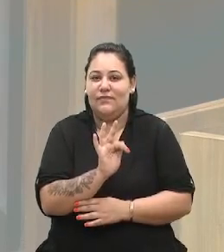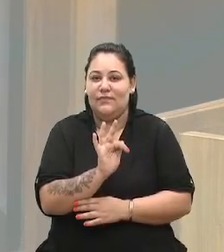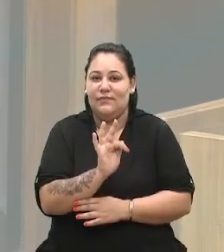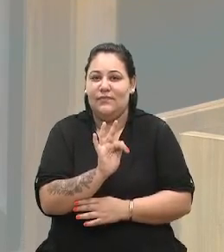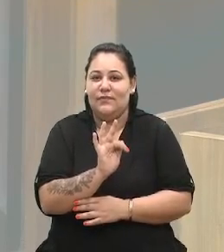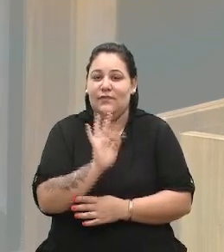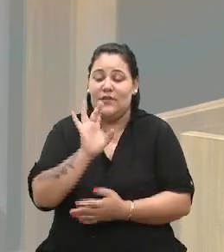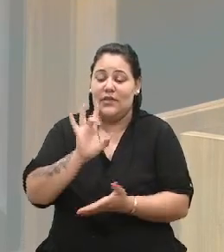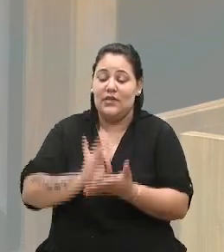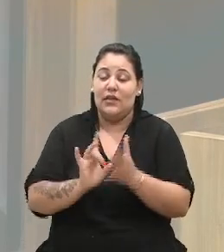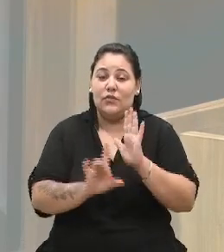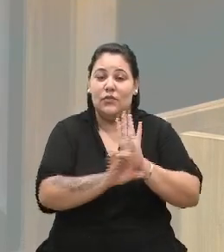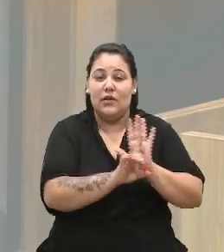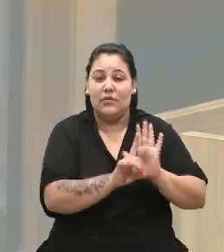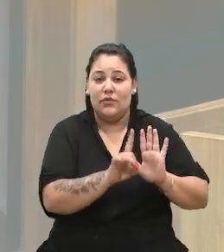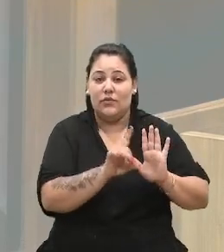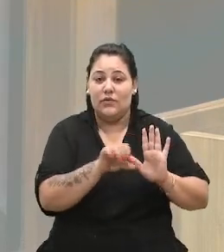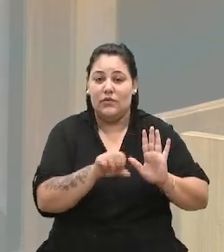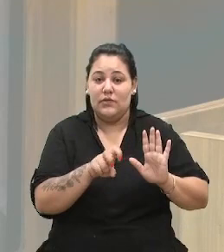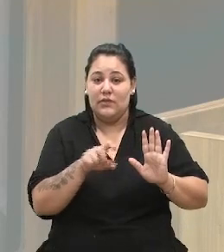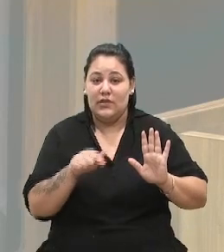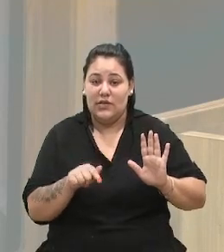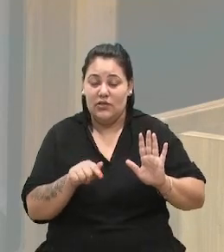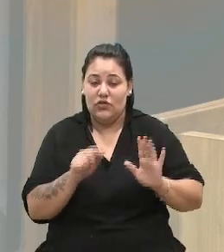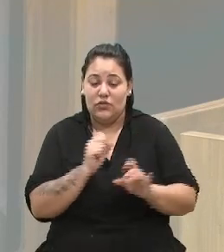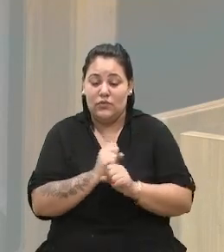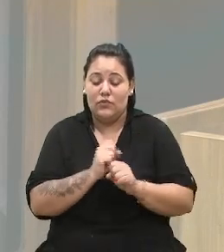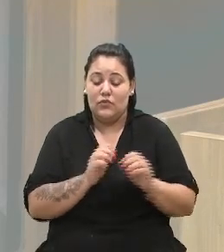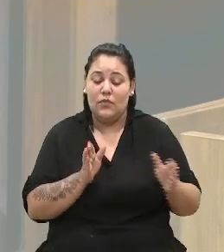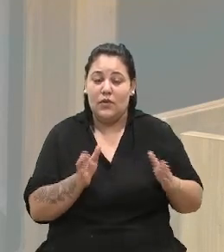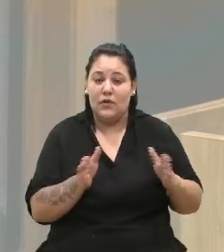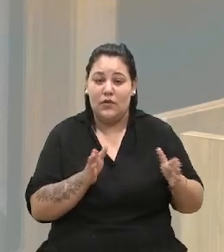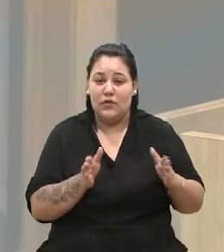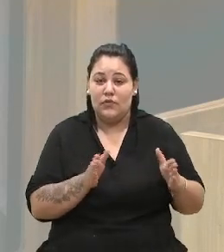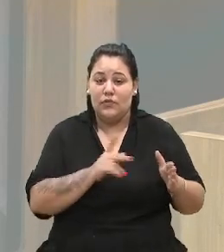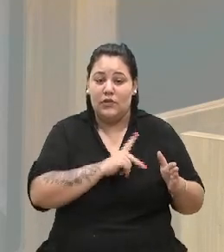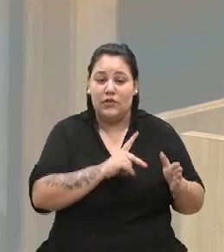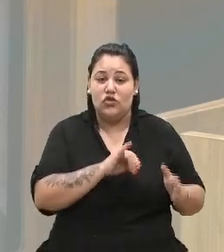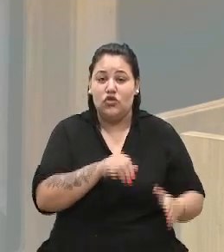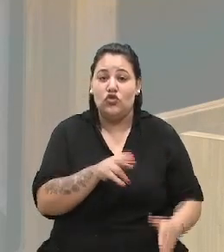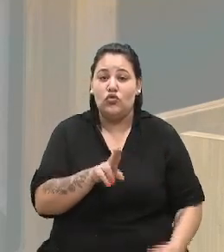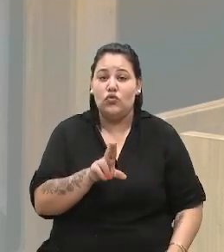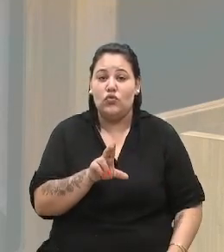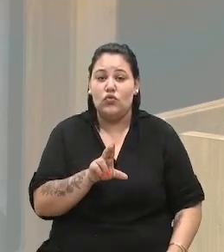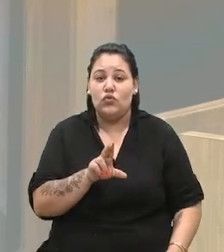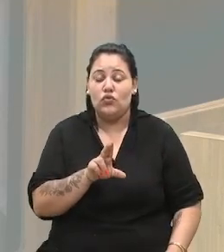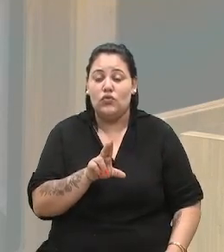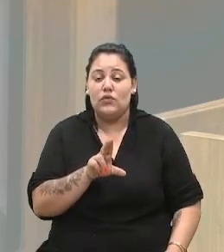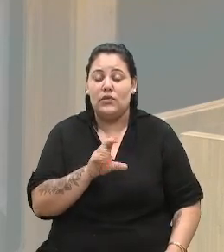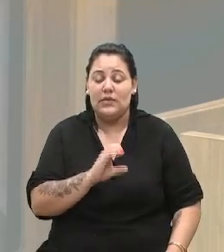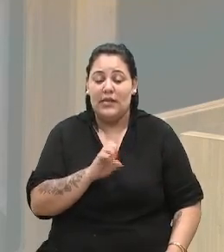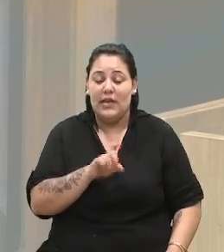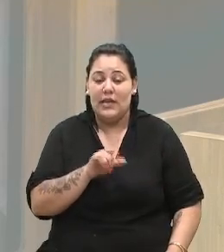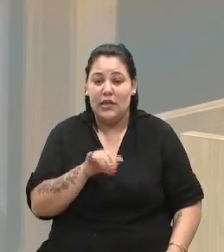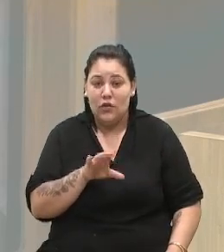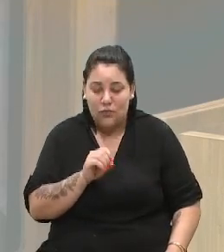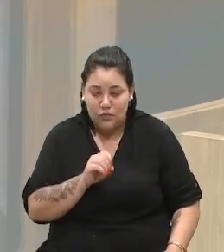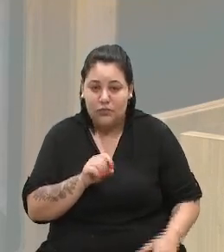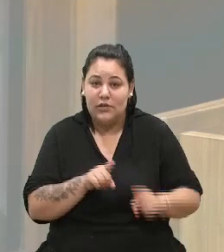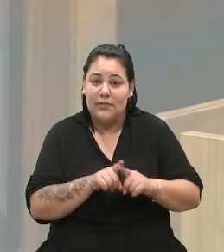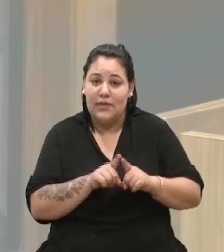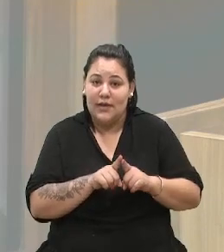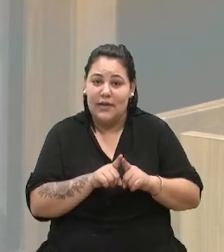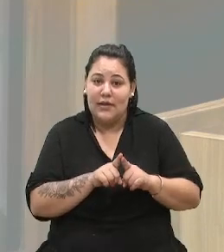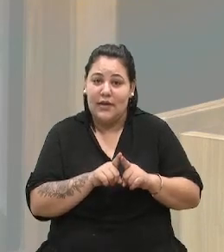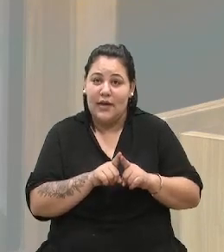lá em 1957, na época do presidente Juscelino, que é de proteção social, é de proteger a